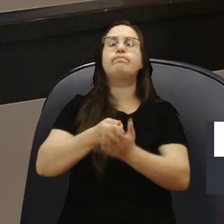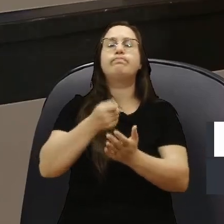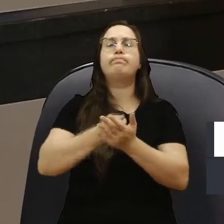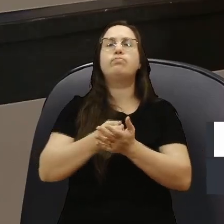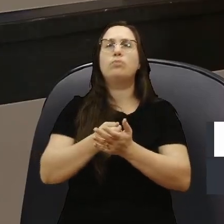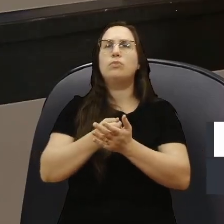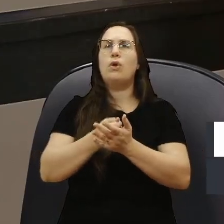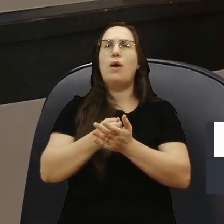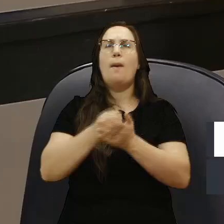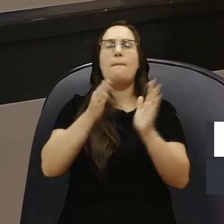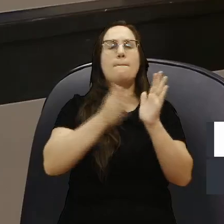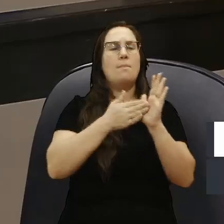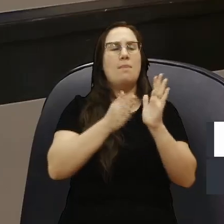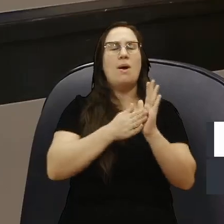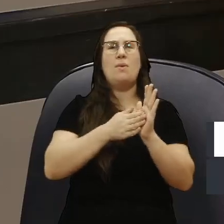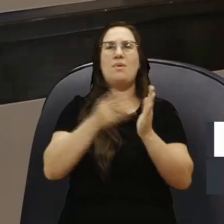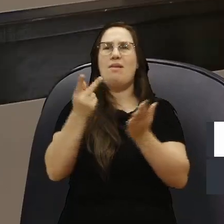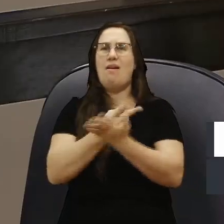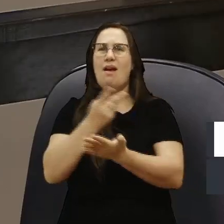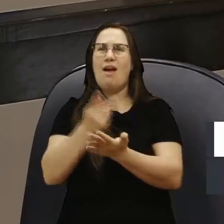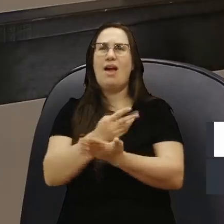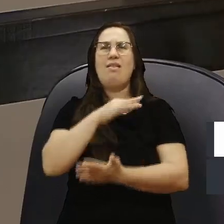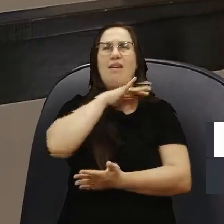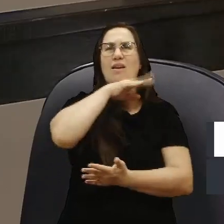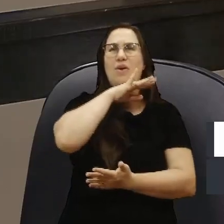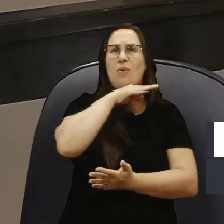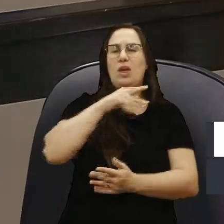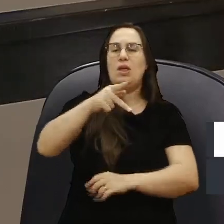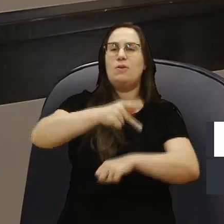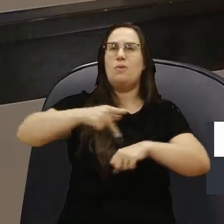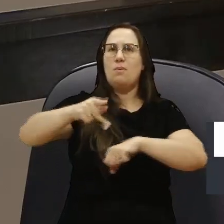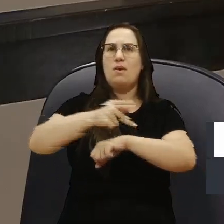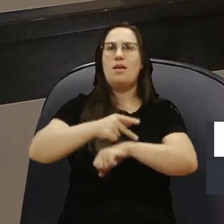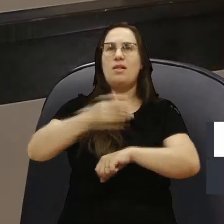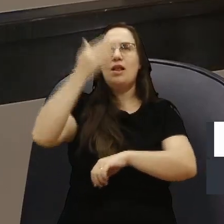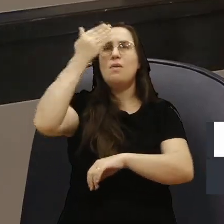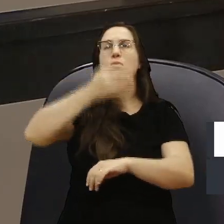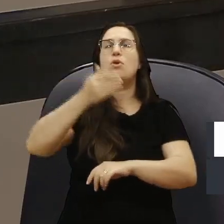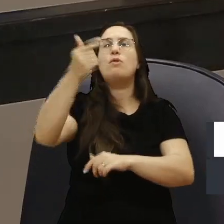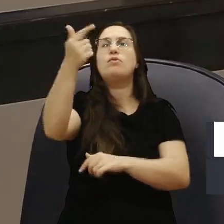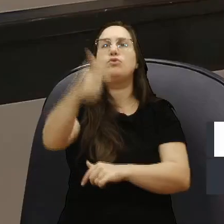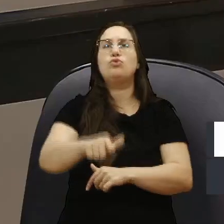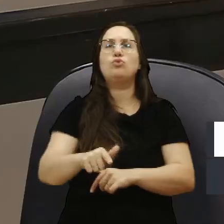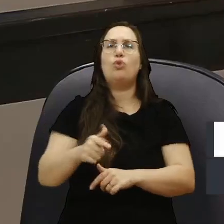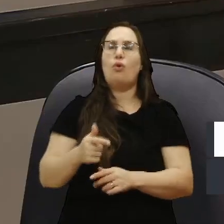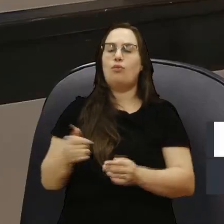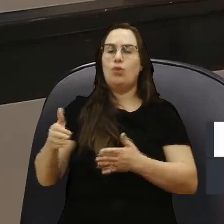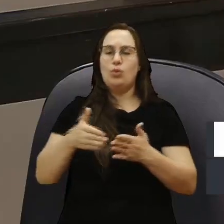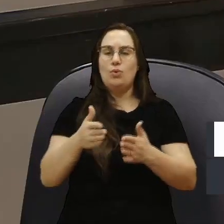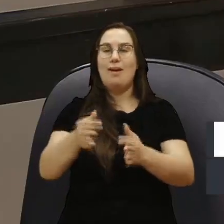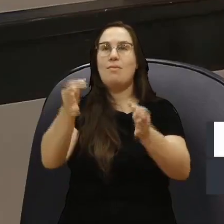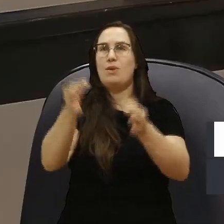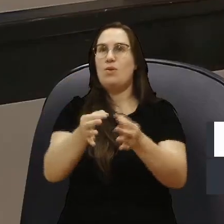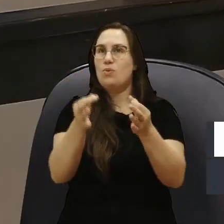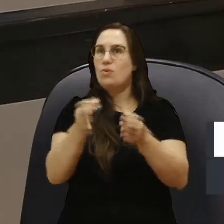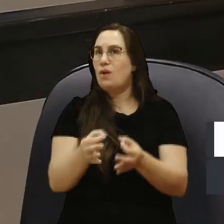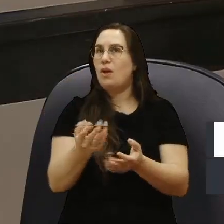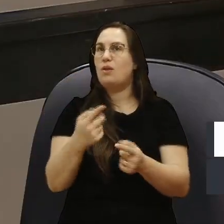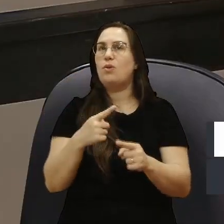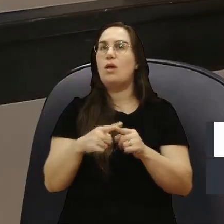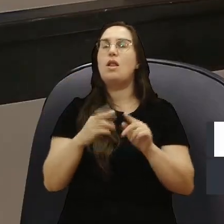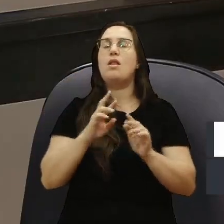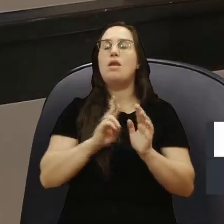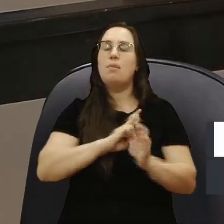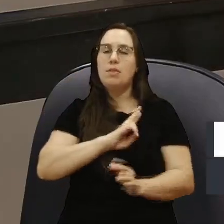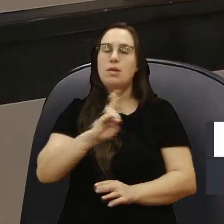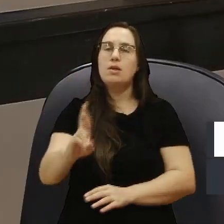pautas erradas e ruins do país, e esse aqui prova mais uma vez que ele está no caminho e que assim siga, né, representando muito bem os gaúchos.